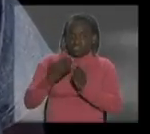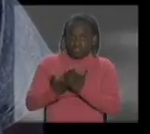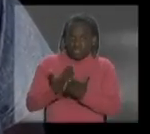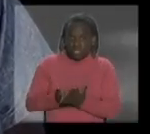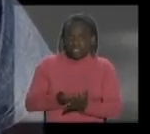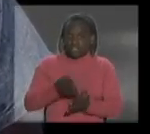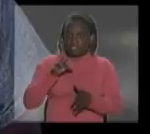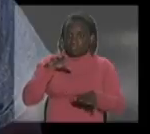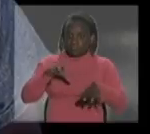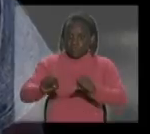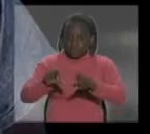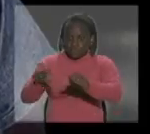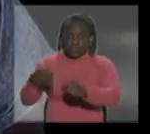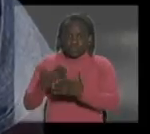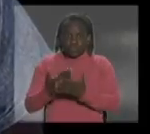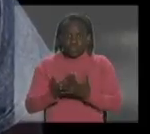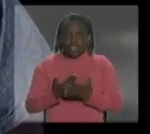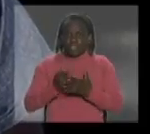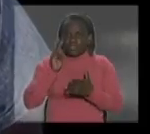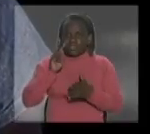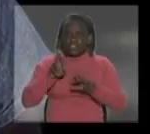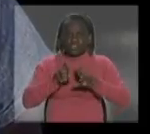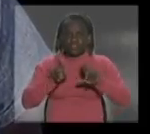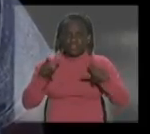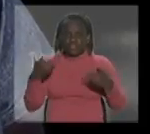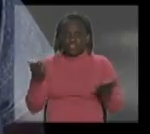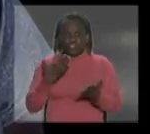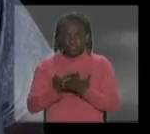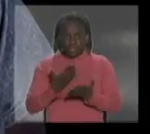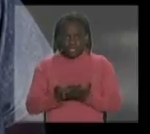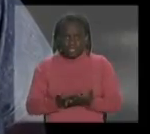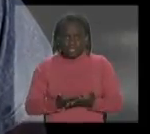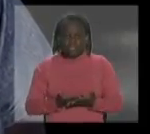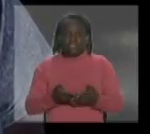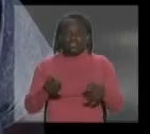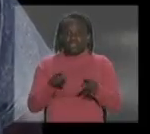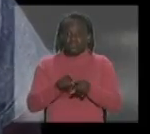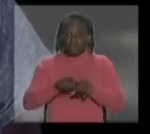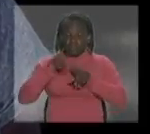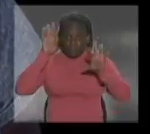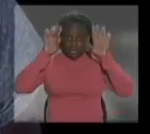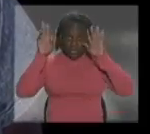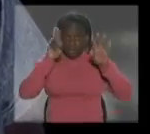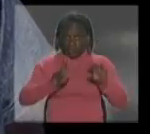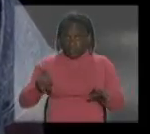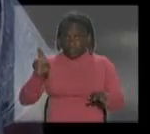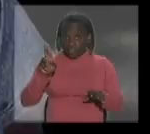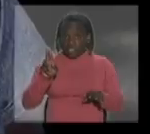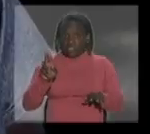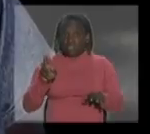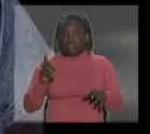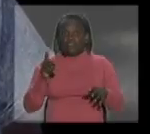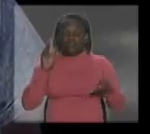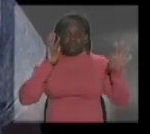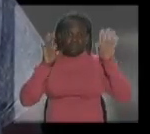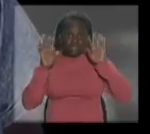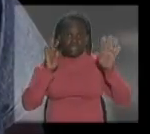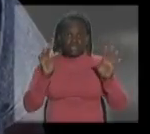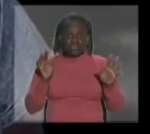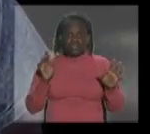está ocupando as escolas, que tem uma outra percepção da educação, sem pensar que está na universidade, sem